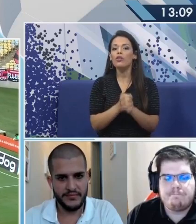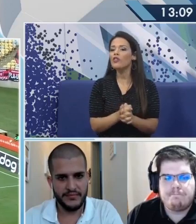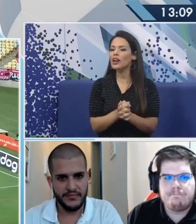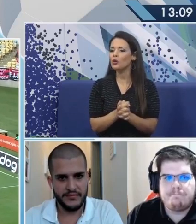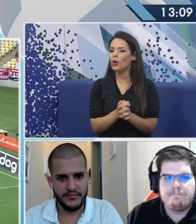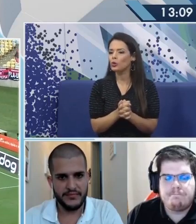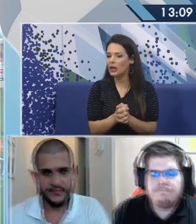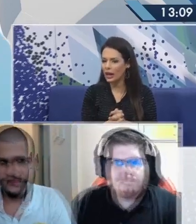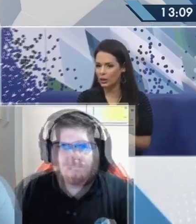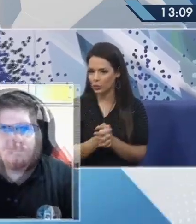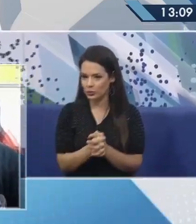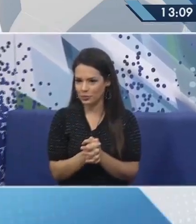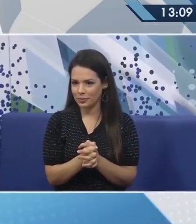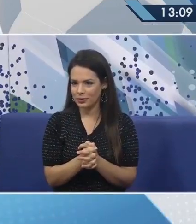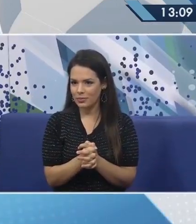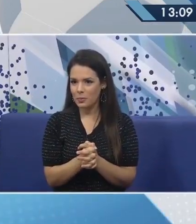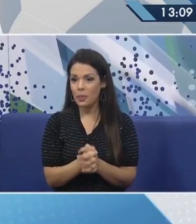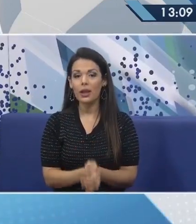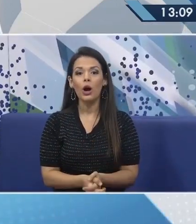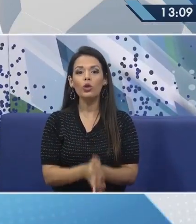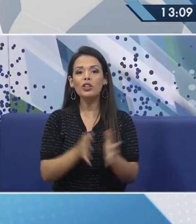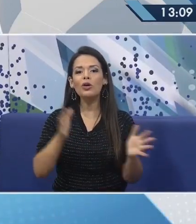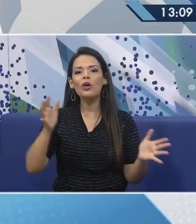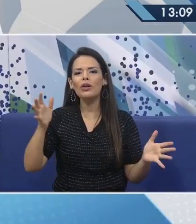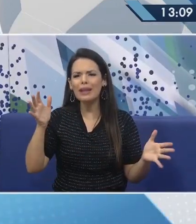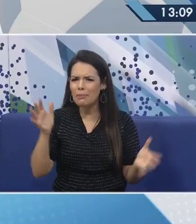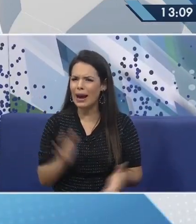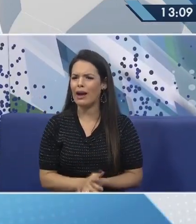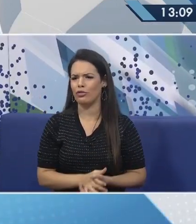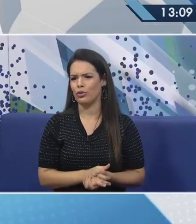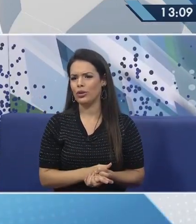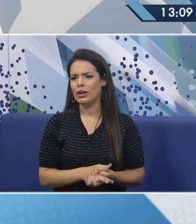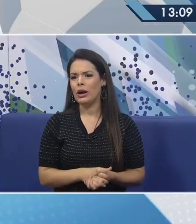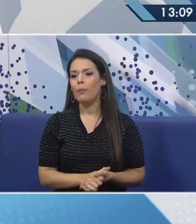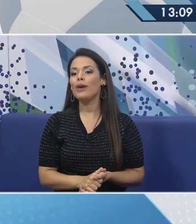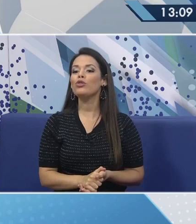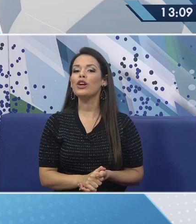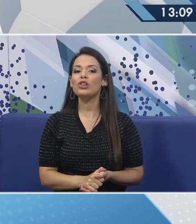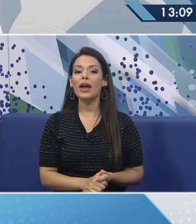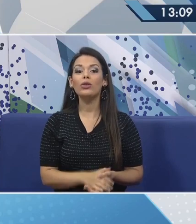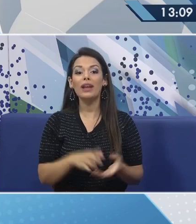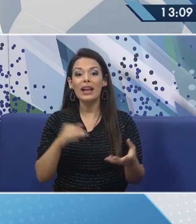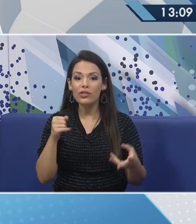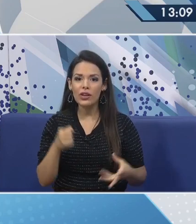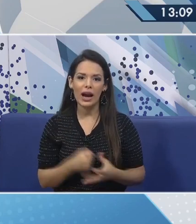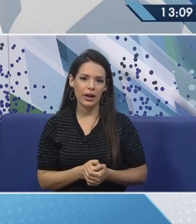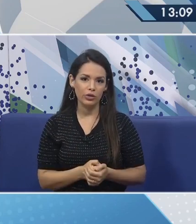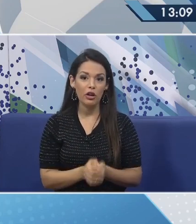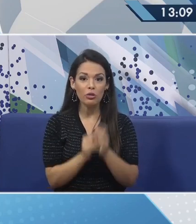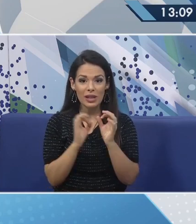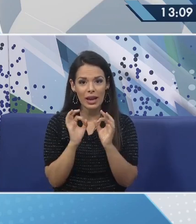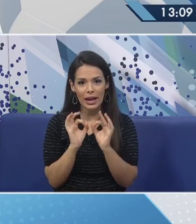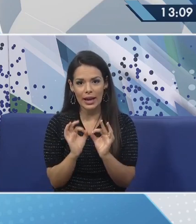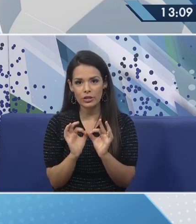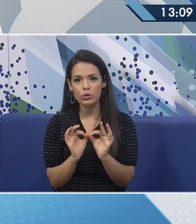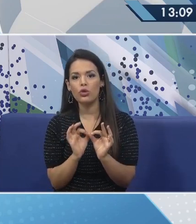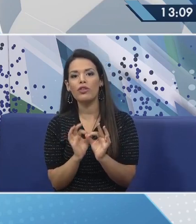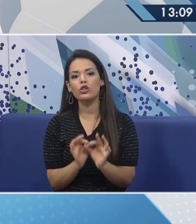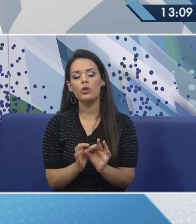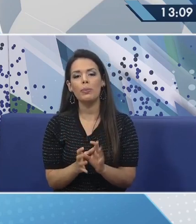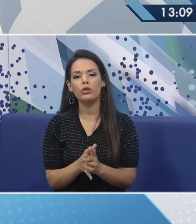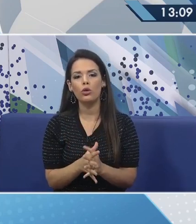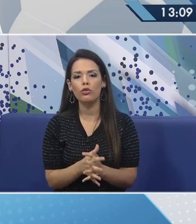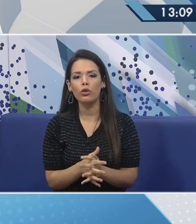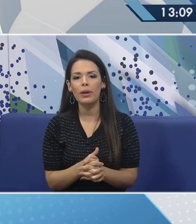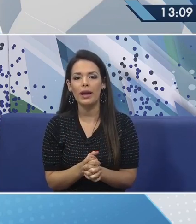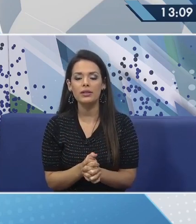elenco. Vamos falar do gol do Cano? O tricolor tá bravo, mas o vascaíno tá aliviado. Foi nos acréscimos que o